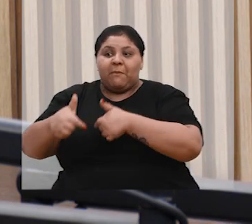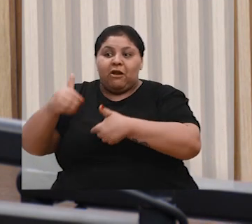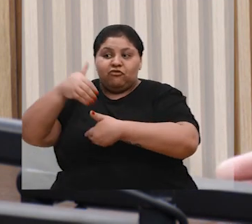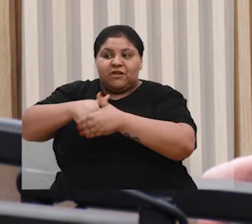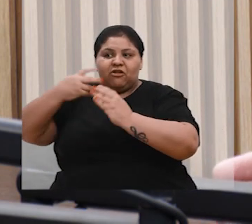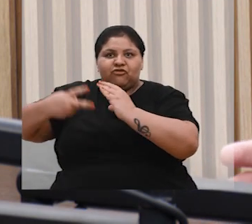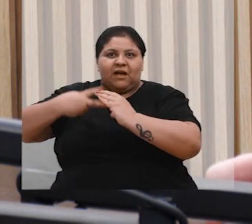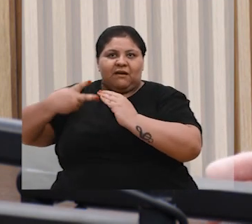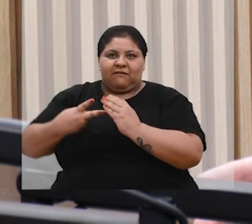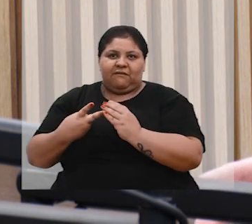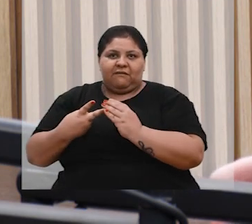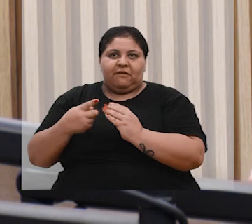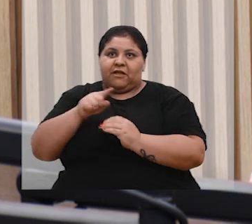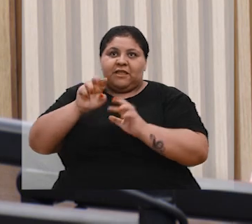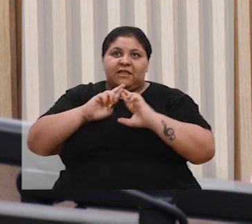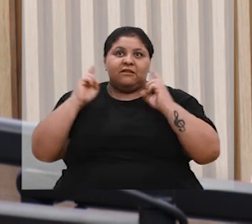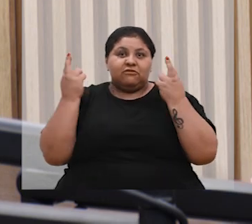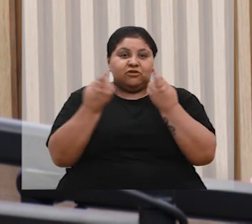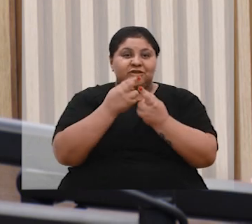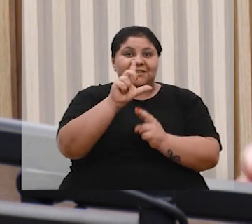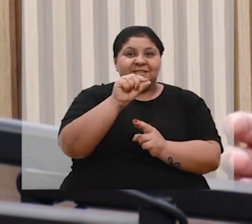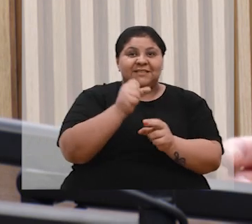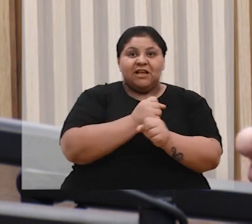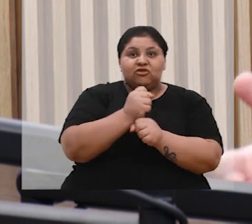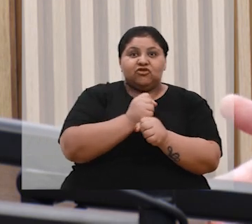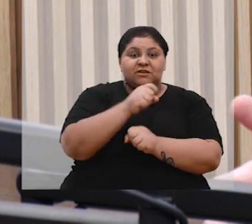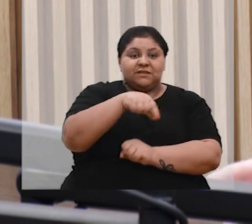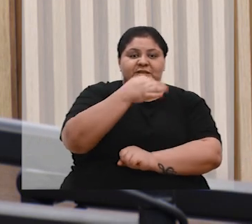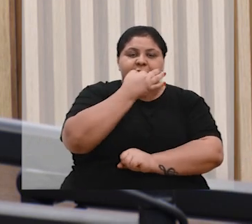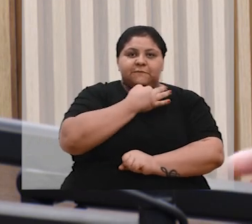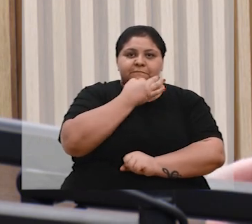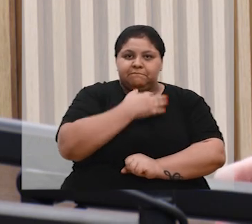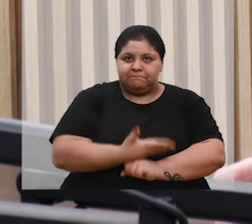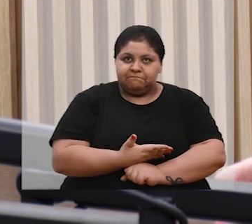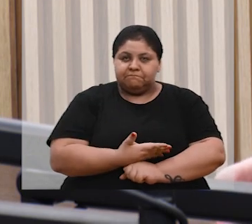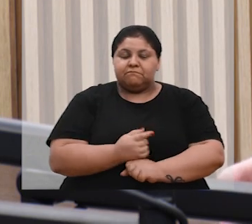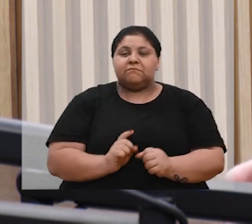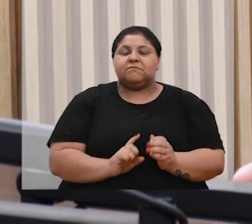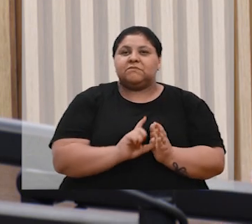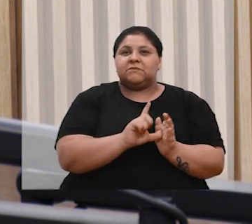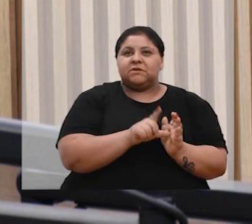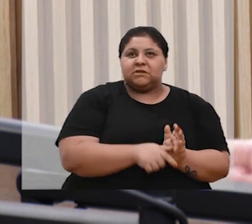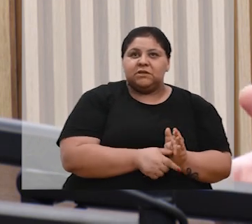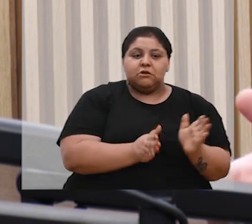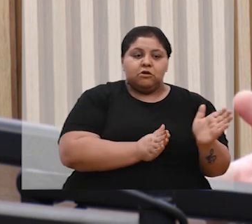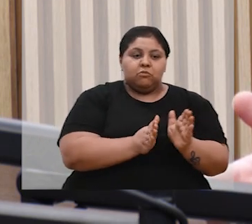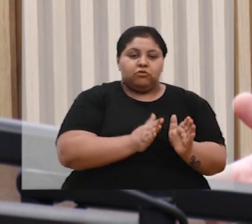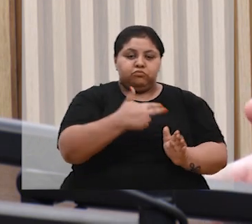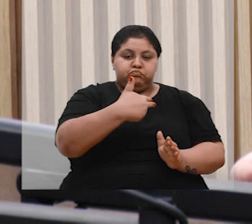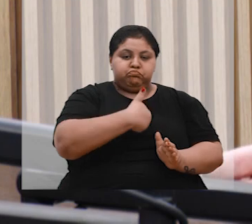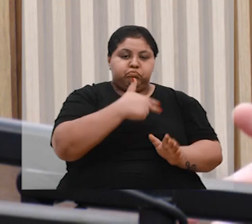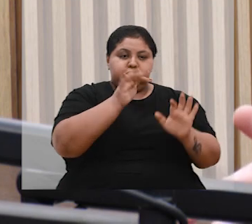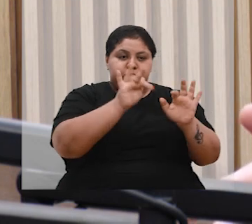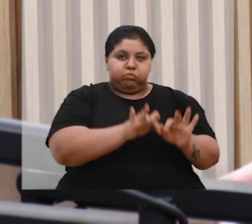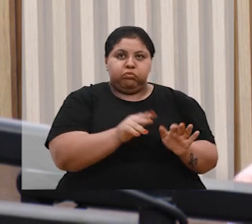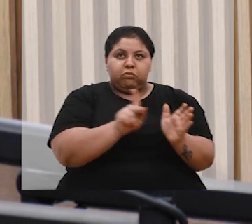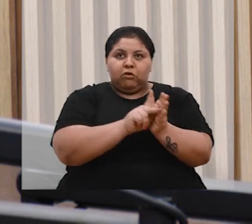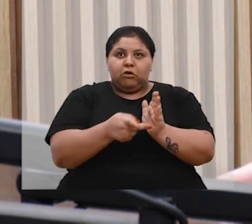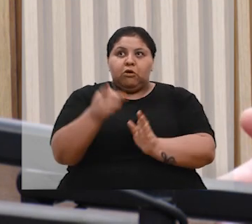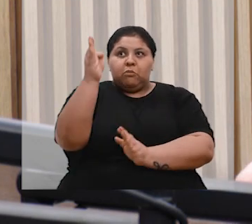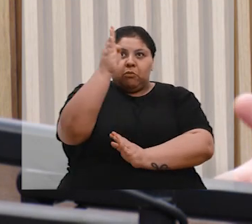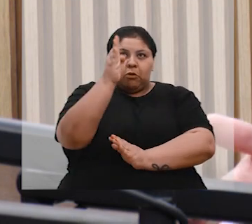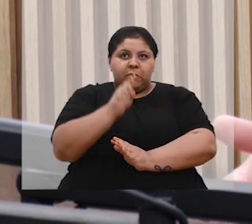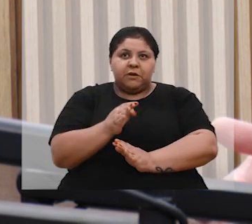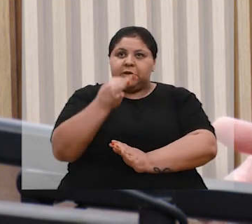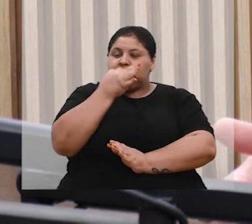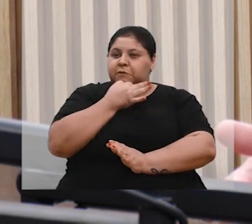Câmara não se reuniu durante 10 anos em Caxias do Sul. Em seguida, a Era Vargas se encerra, o próprio Brasil e Caxias também